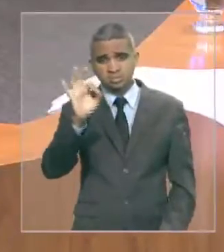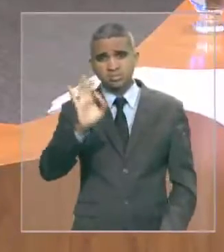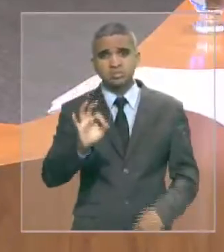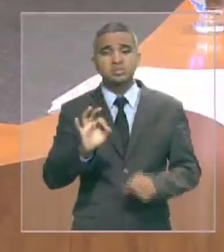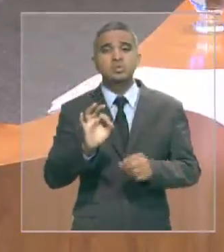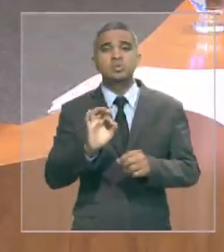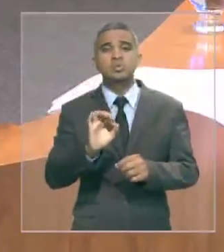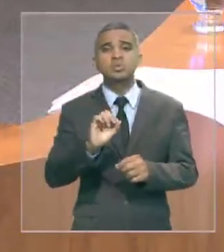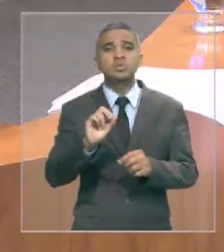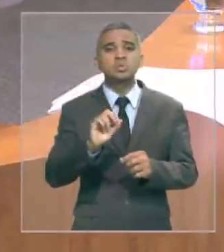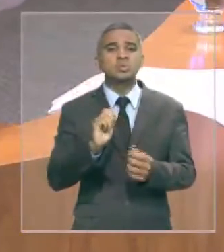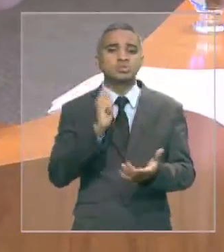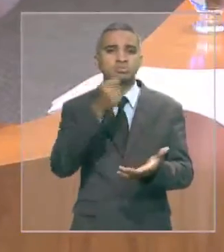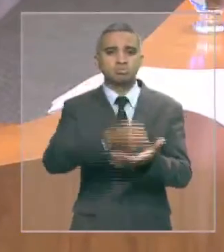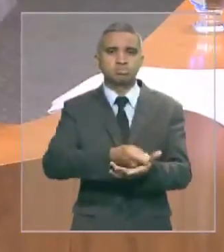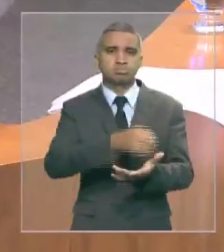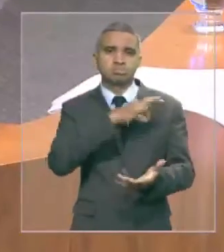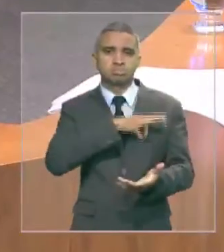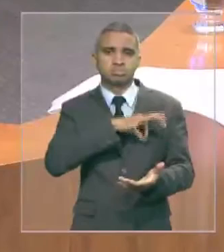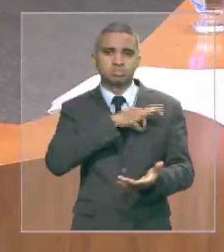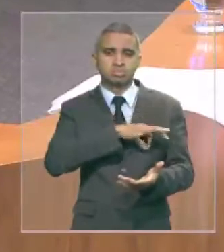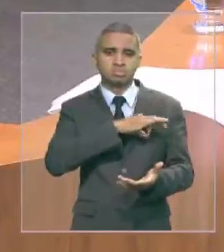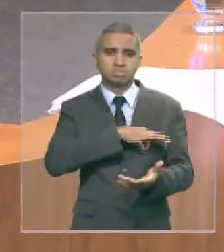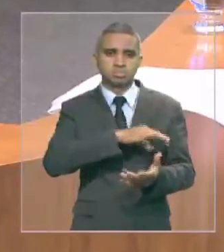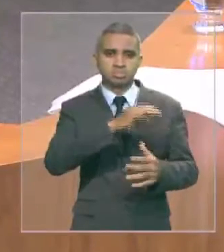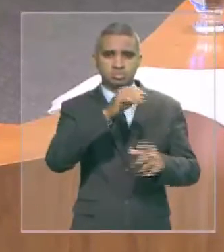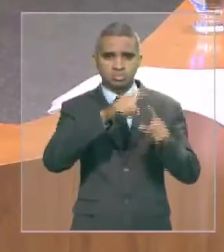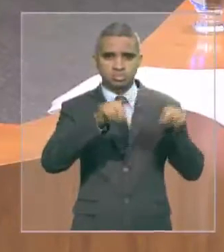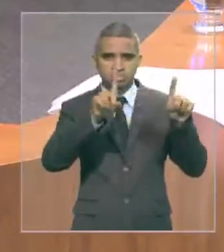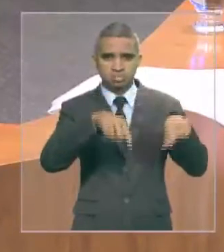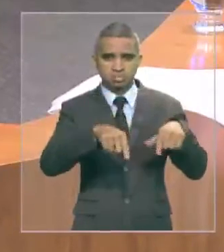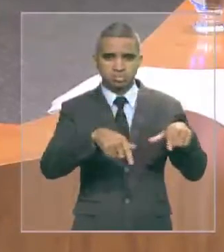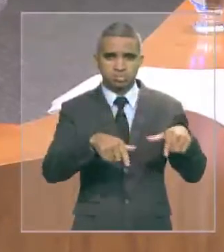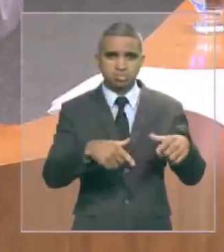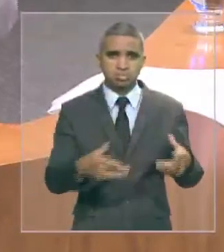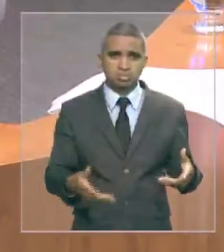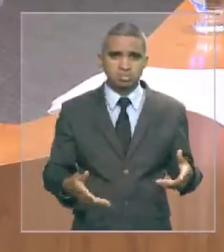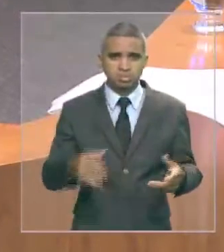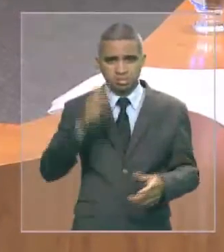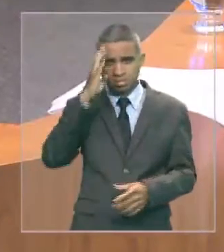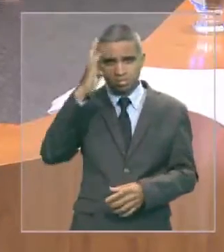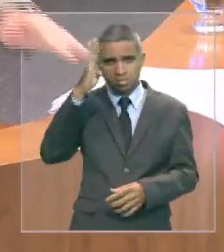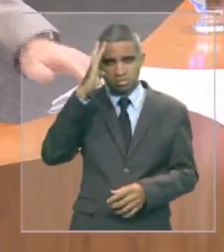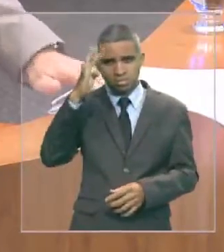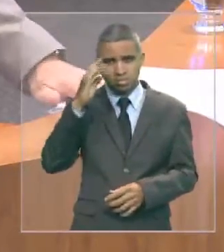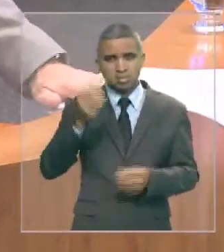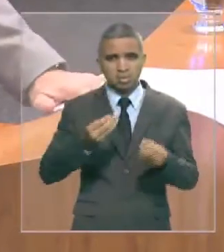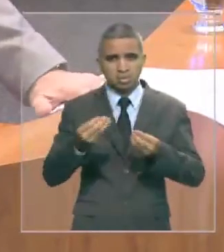pessoal. Imaginem os senhores um dissídio coletivo, agora no mês de maio,